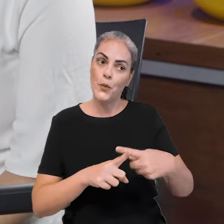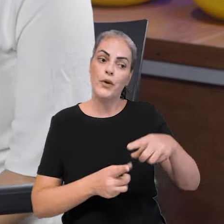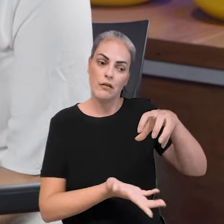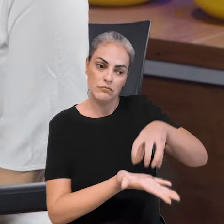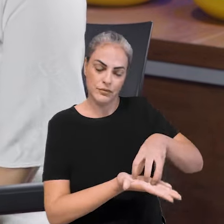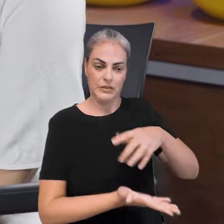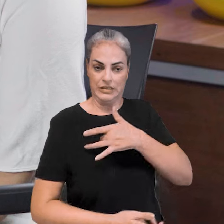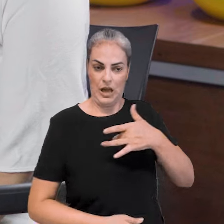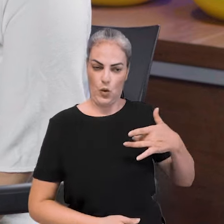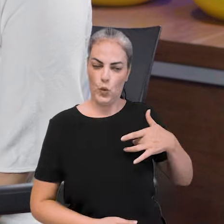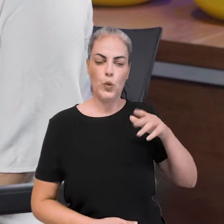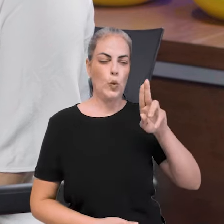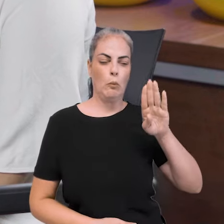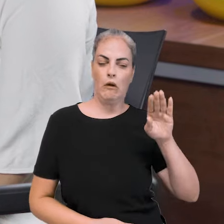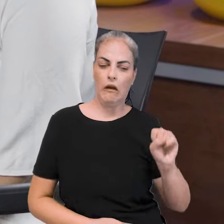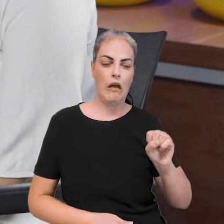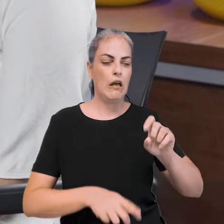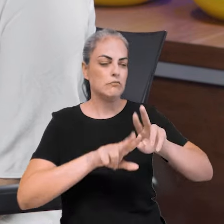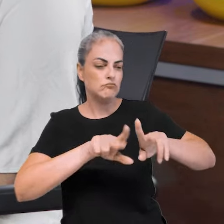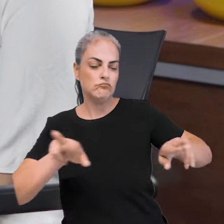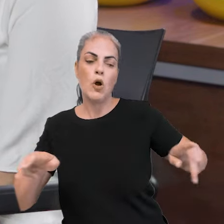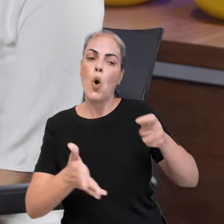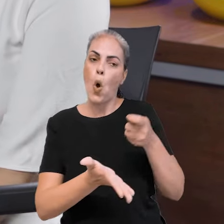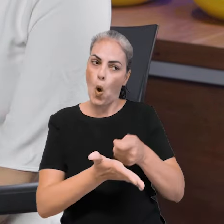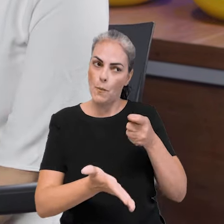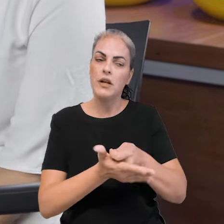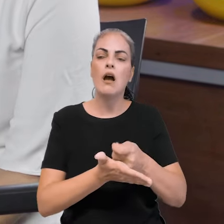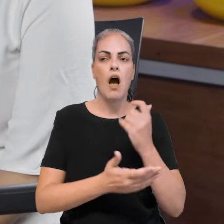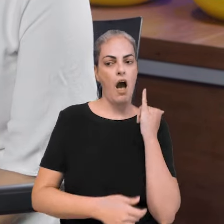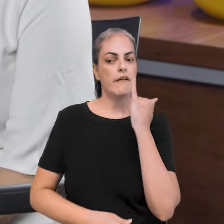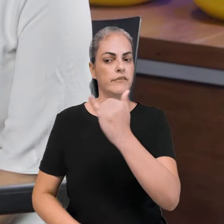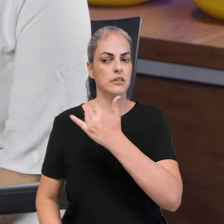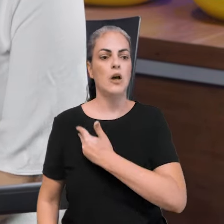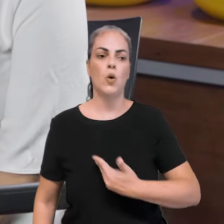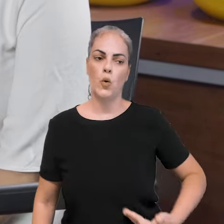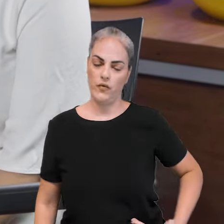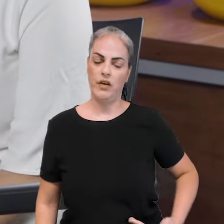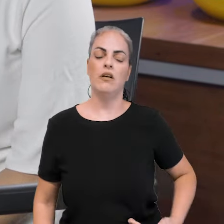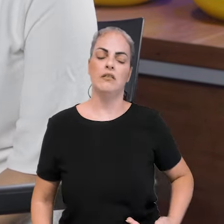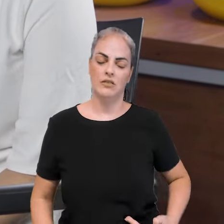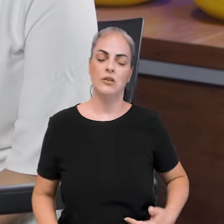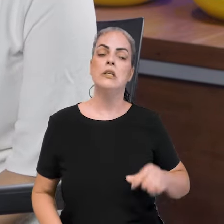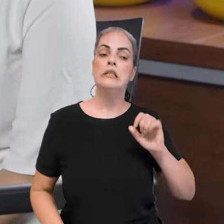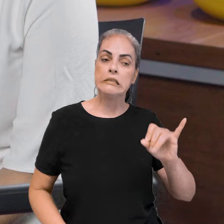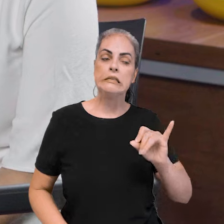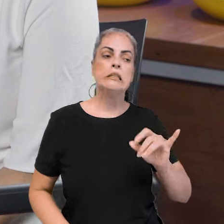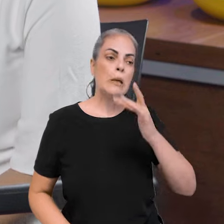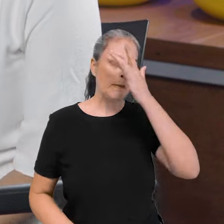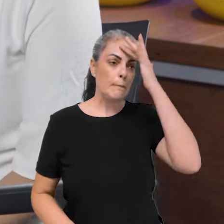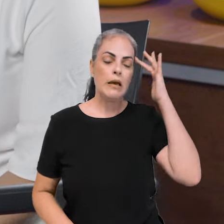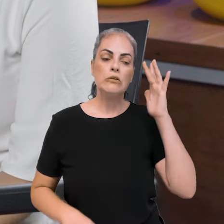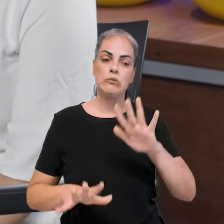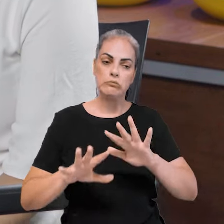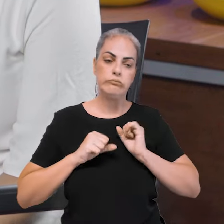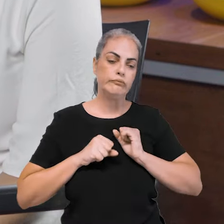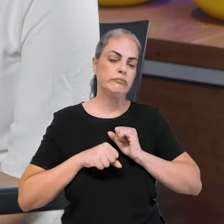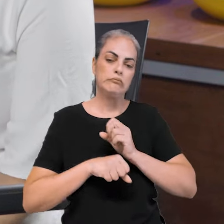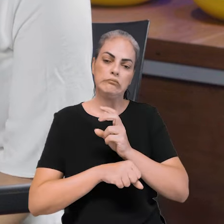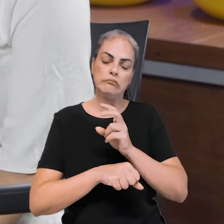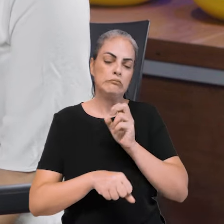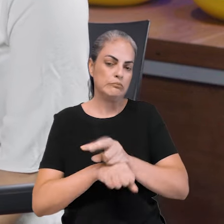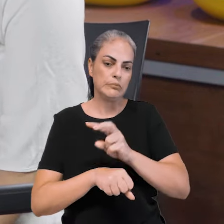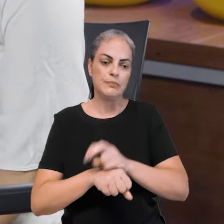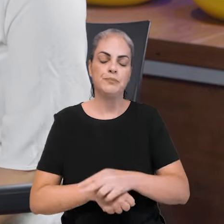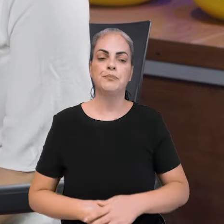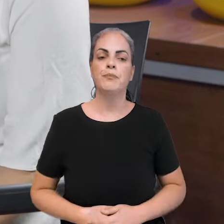compulsória. Então, todos os serviços de saúde, num caso suspeito, precisa notificar essa intoxicação. E o painel traz para